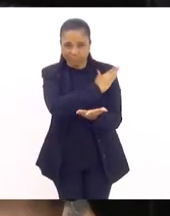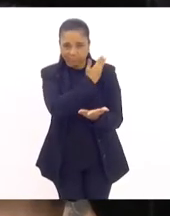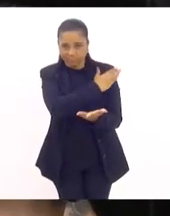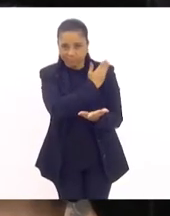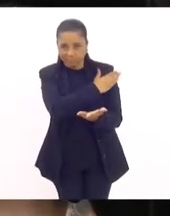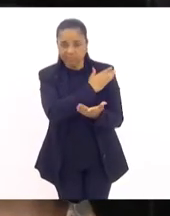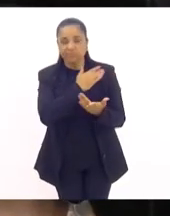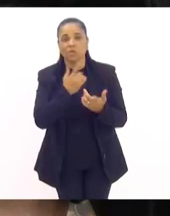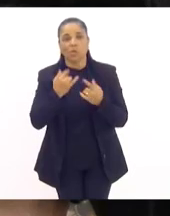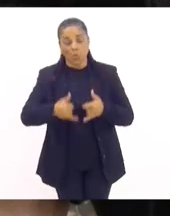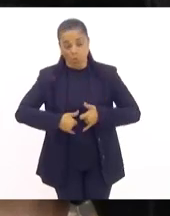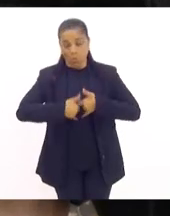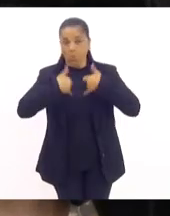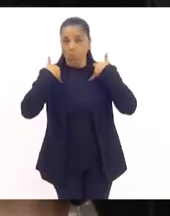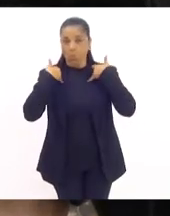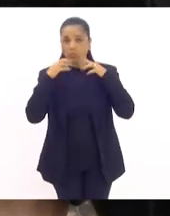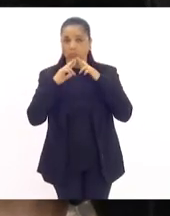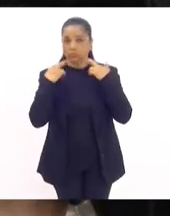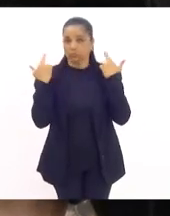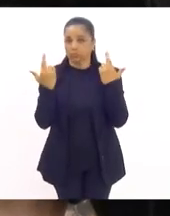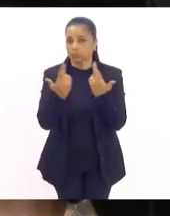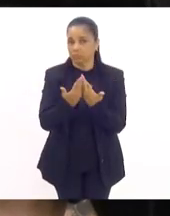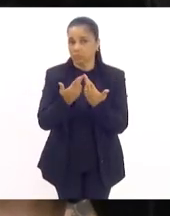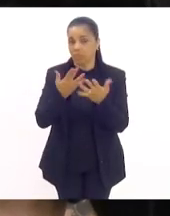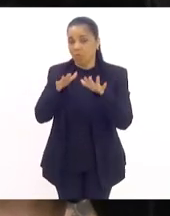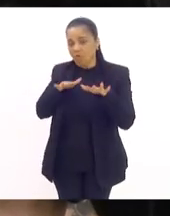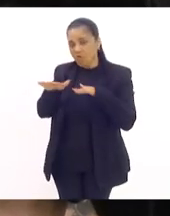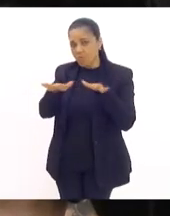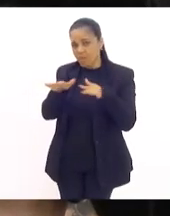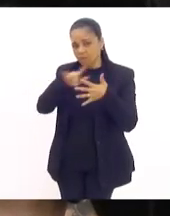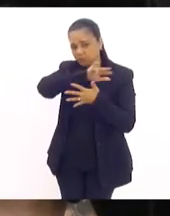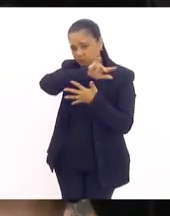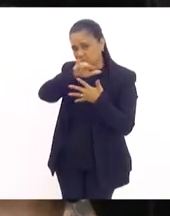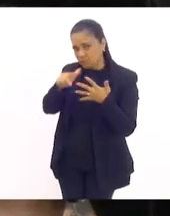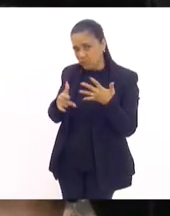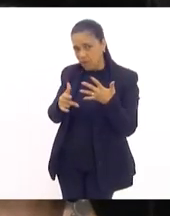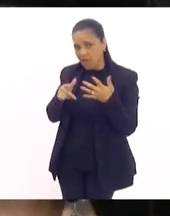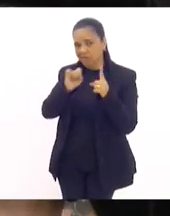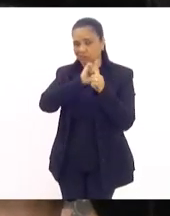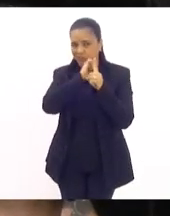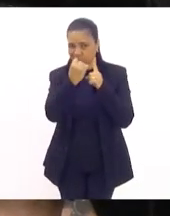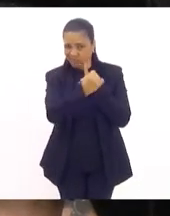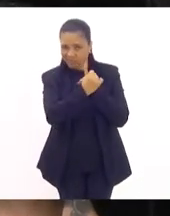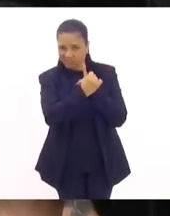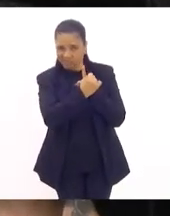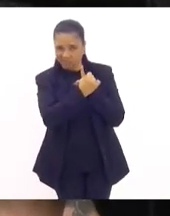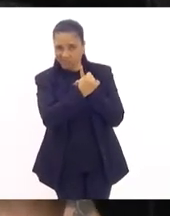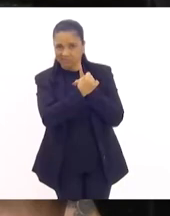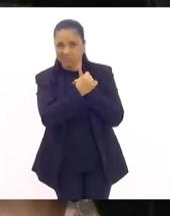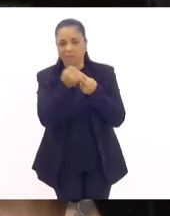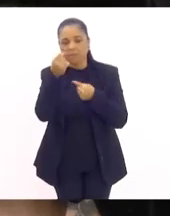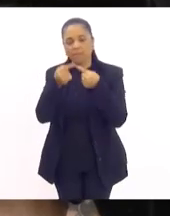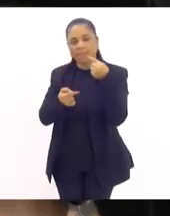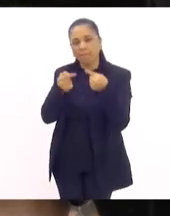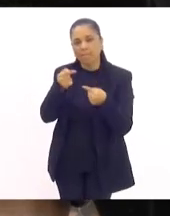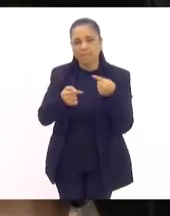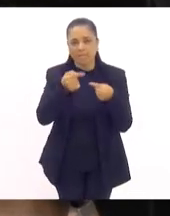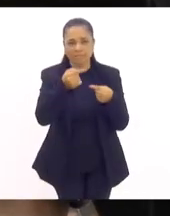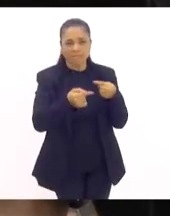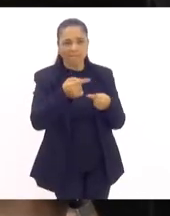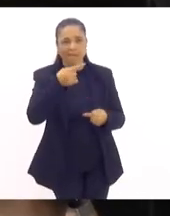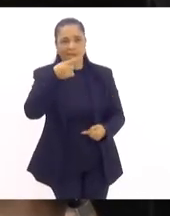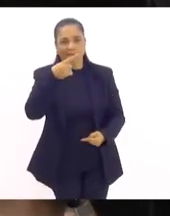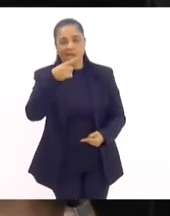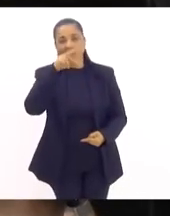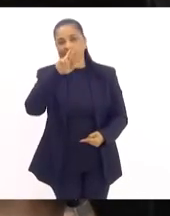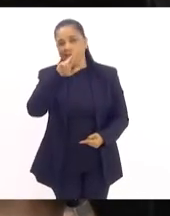orgulho de reunir com diversos movimentos sociais para debater este movimento RJ